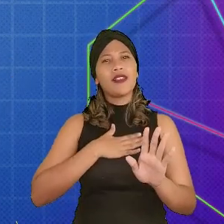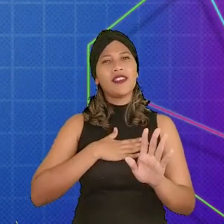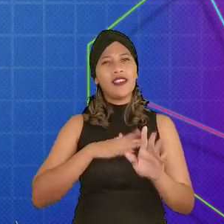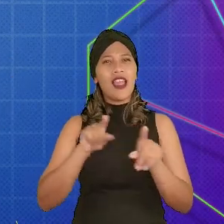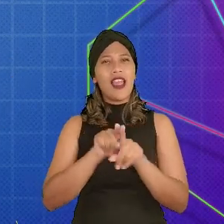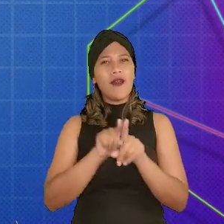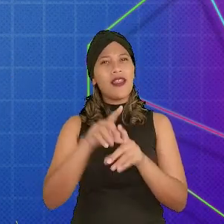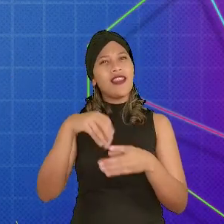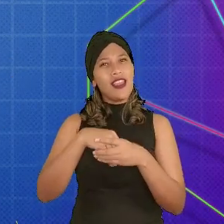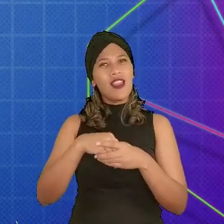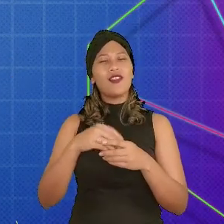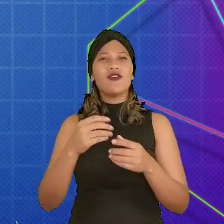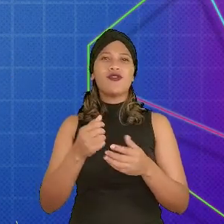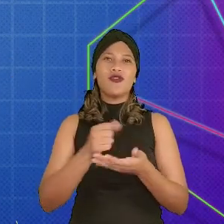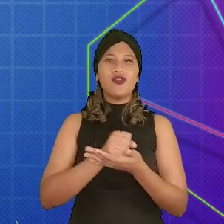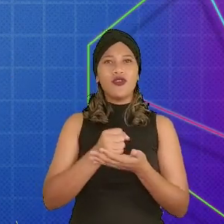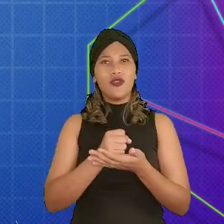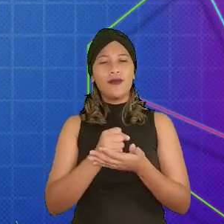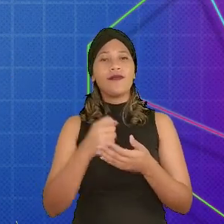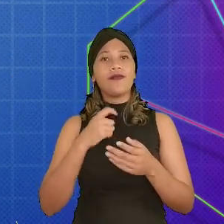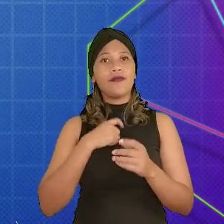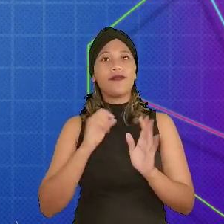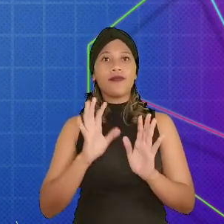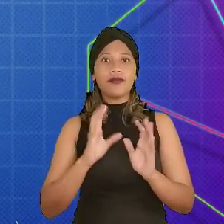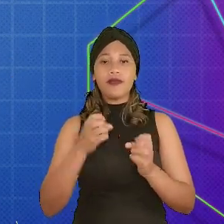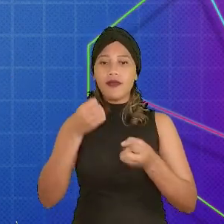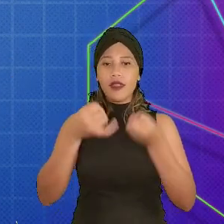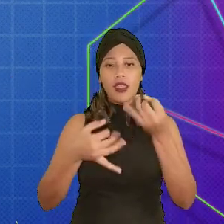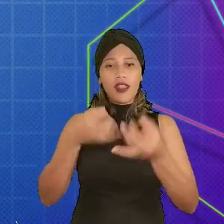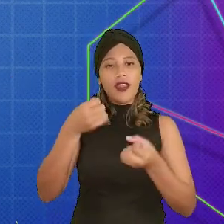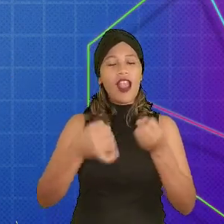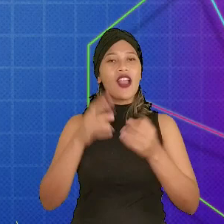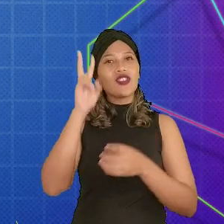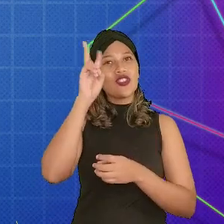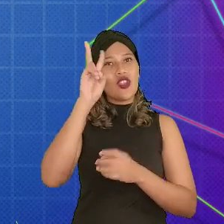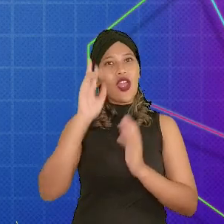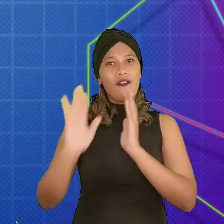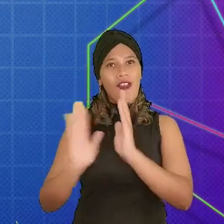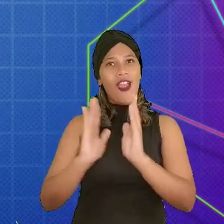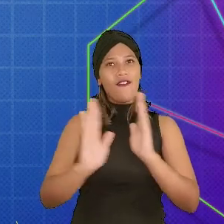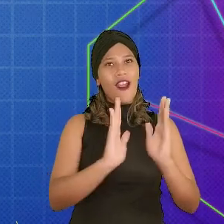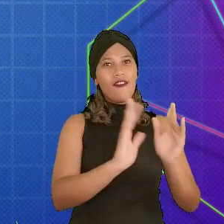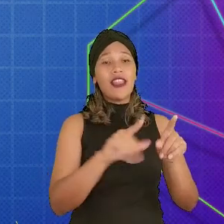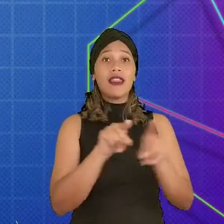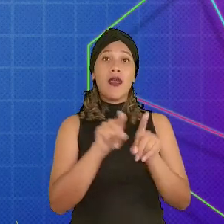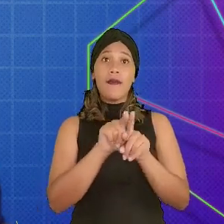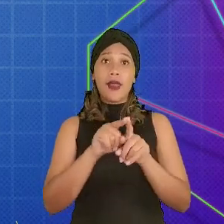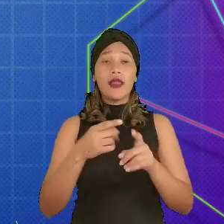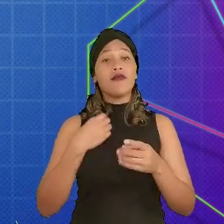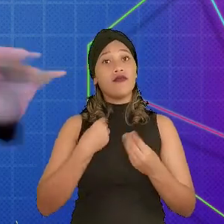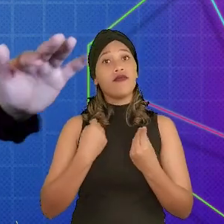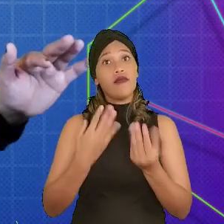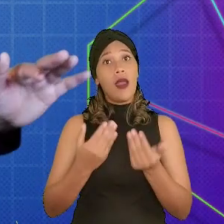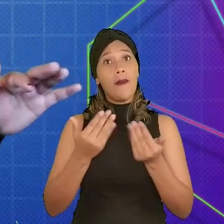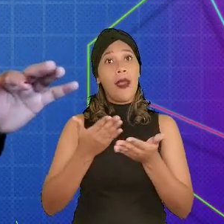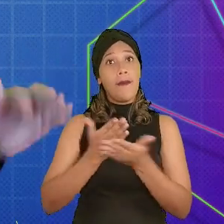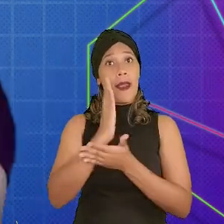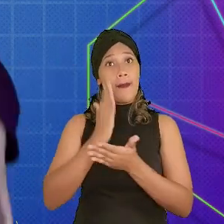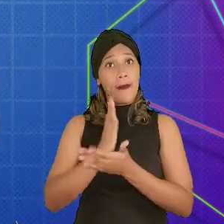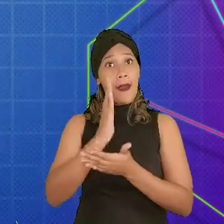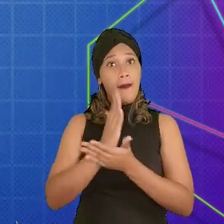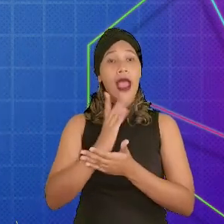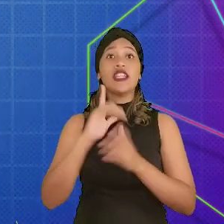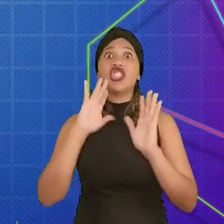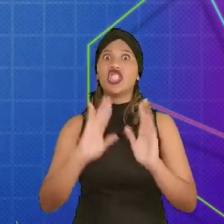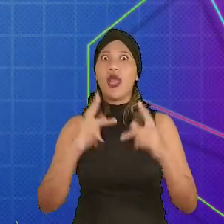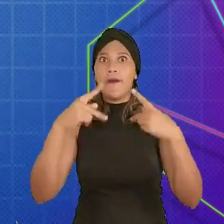passiva para o jogo, abrindo caixas de conversas para explicar a história entre as fases e entregando missões. Todas essas funções